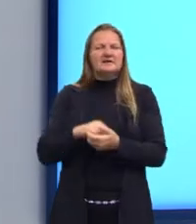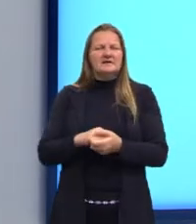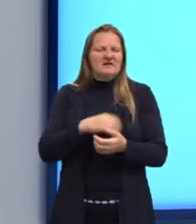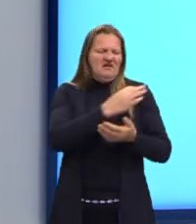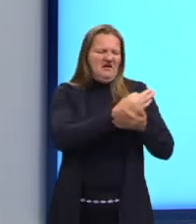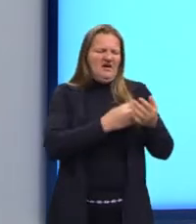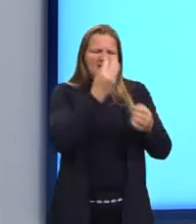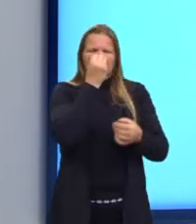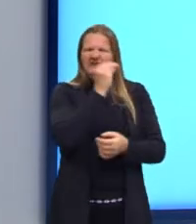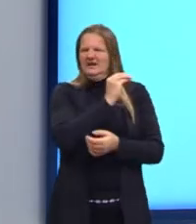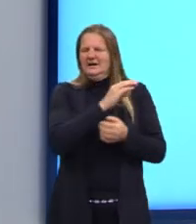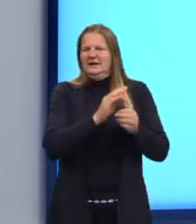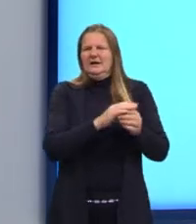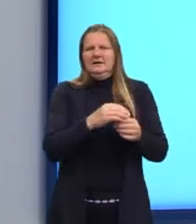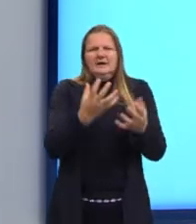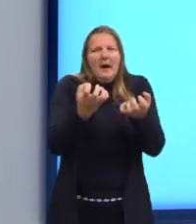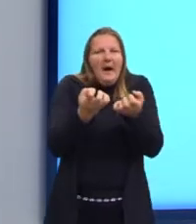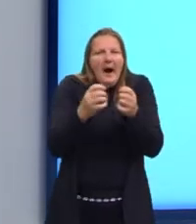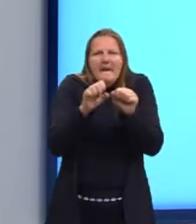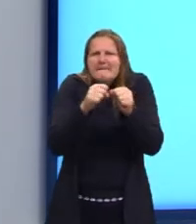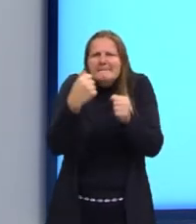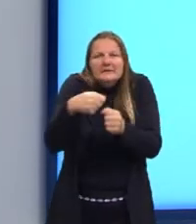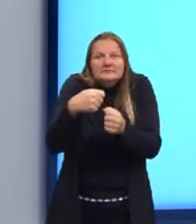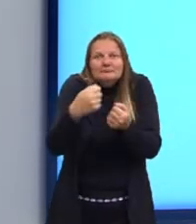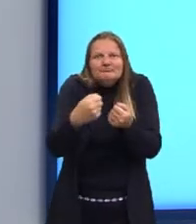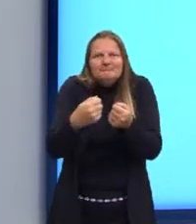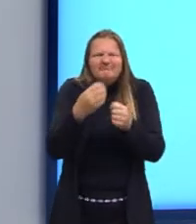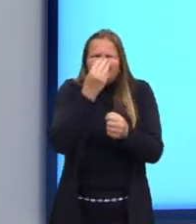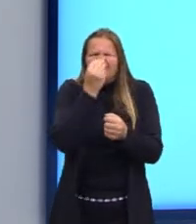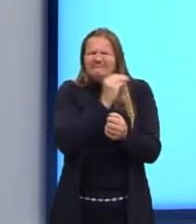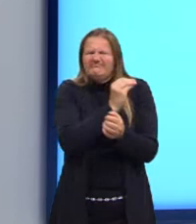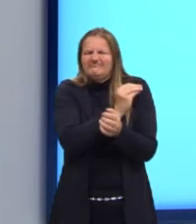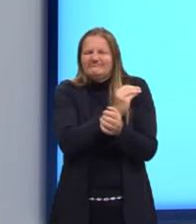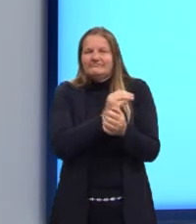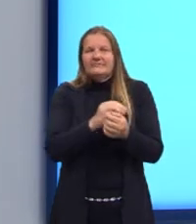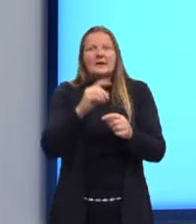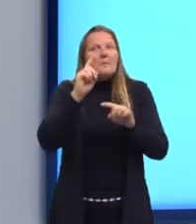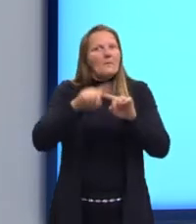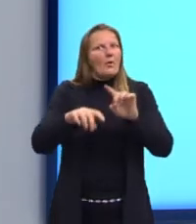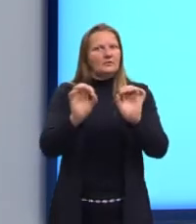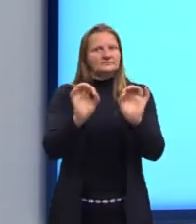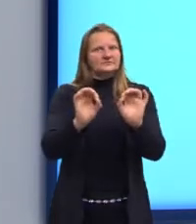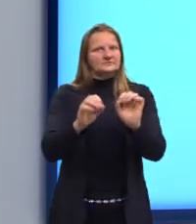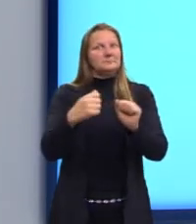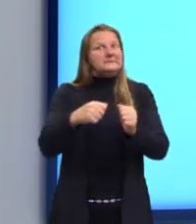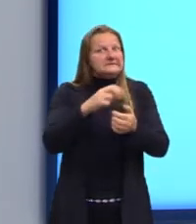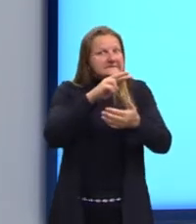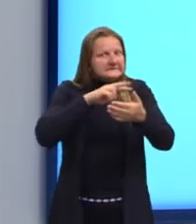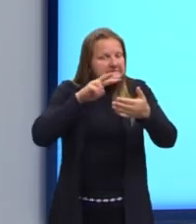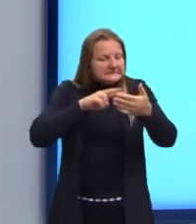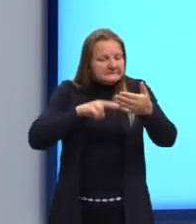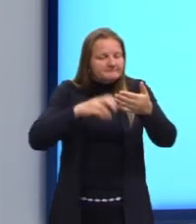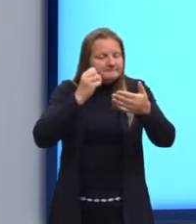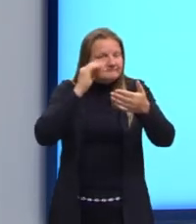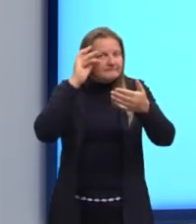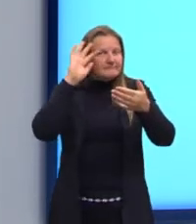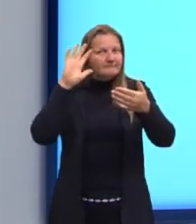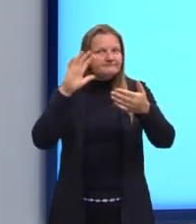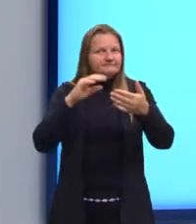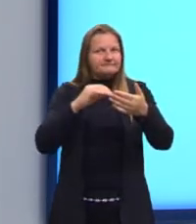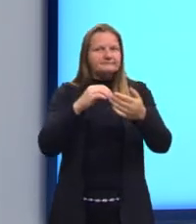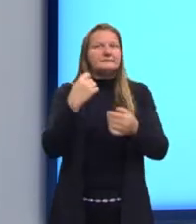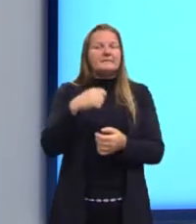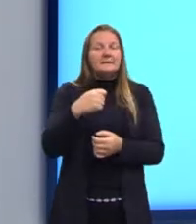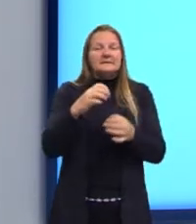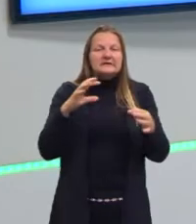apoio ele tá ali se eu quiser usar mas aí eu não quero usar Então não vou nem ler não não é assim não é se tu quiser usar